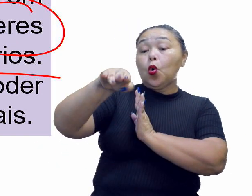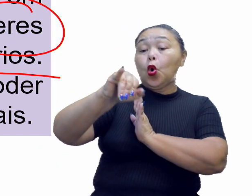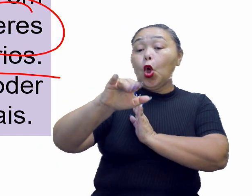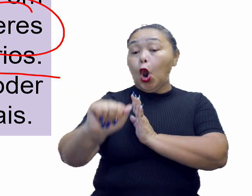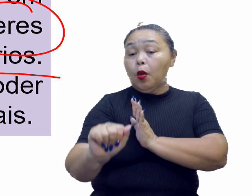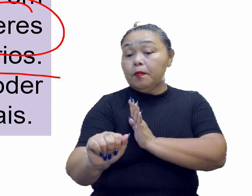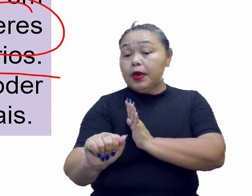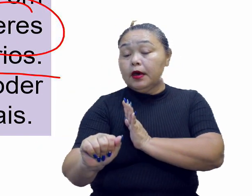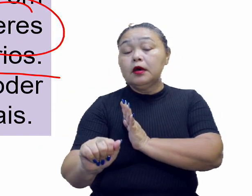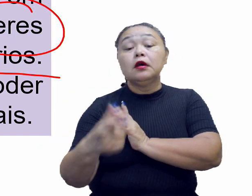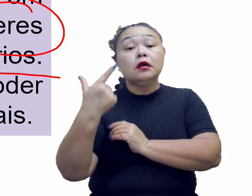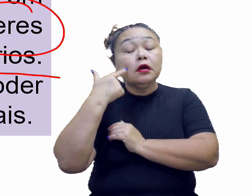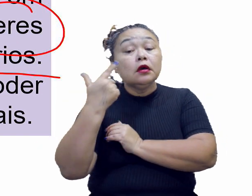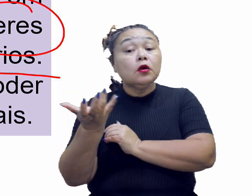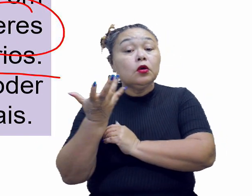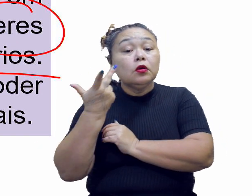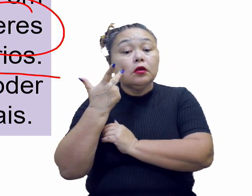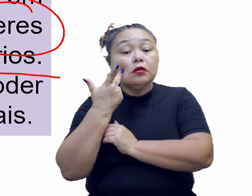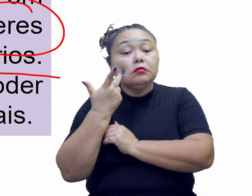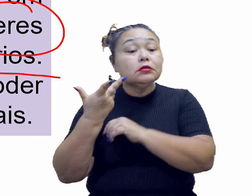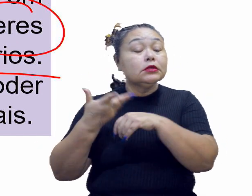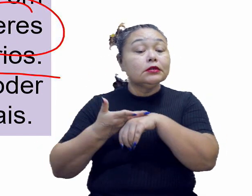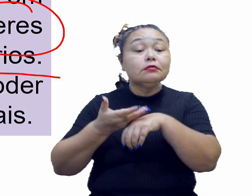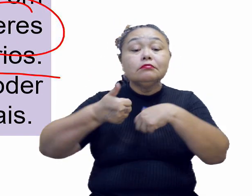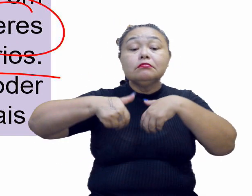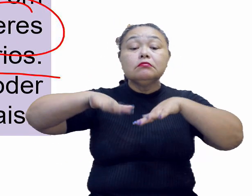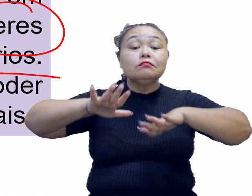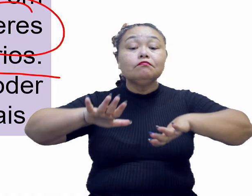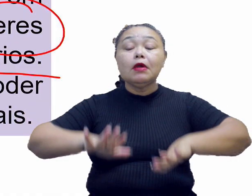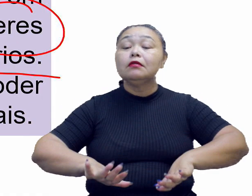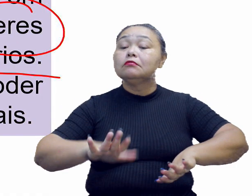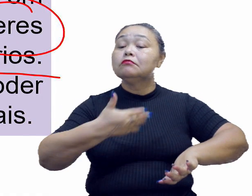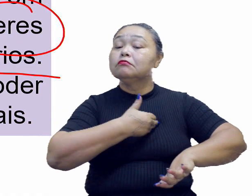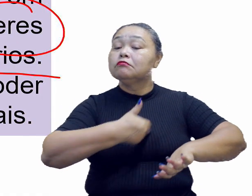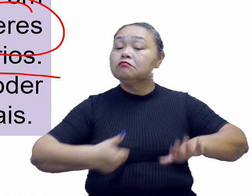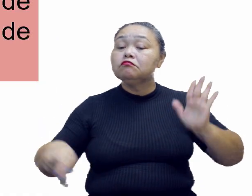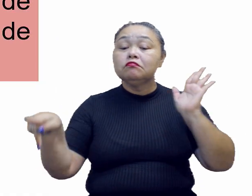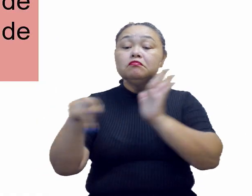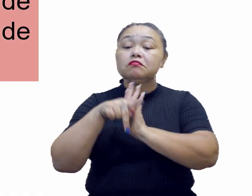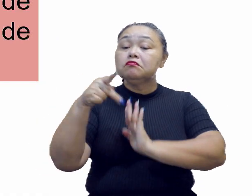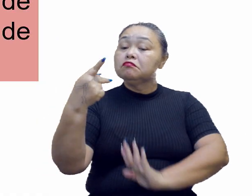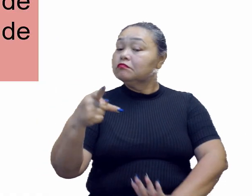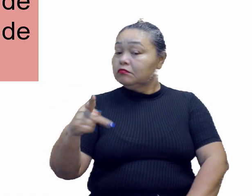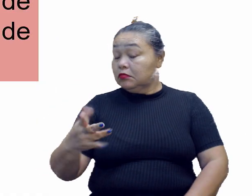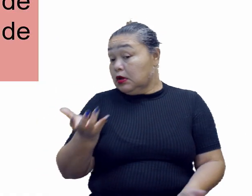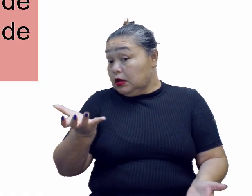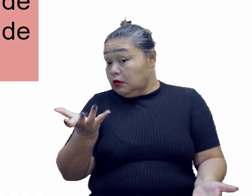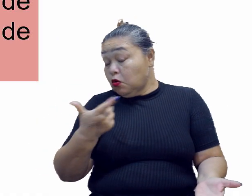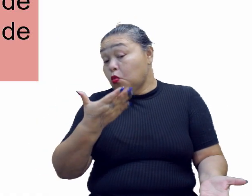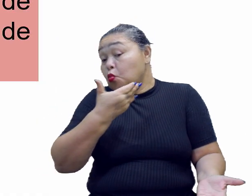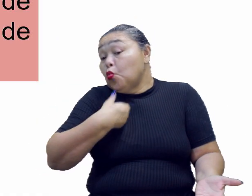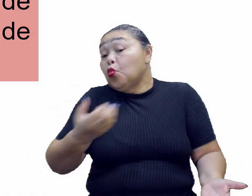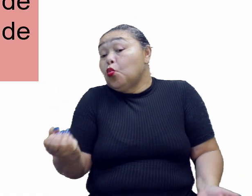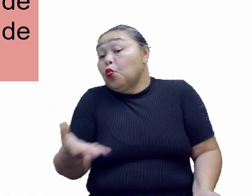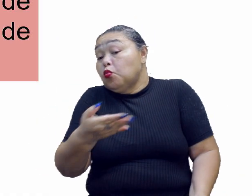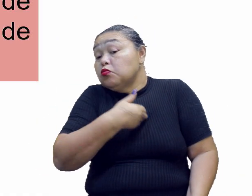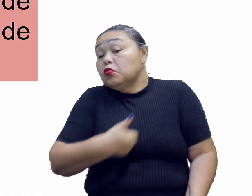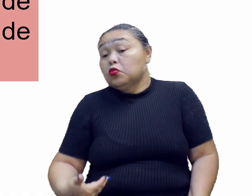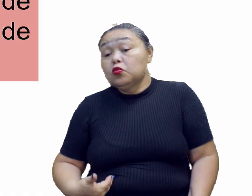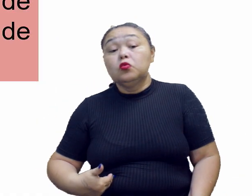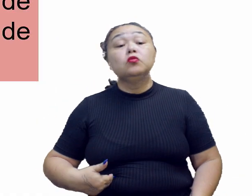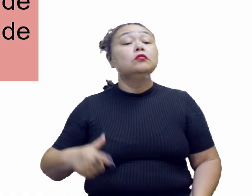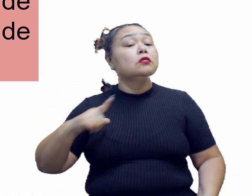E essas lutas buscavam expulsar o poder colonial e estabelecer governos nacionais. Assim, a luta